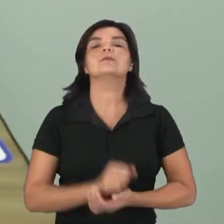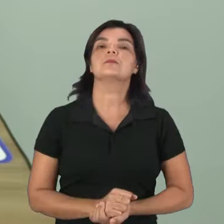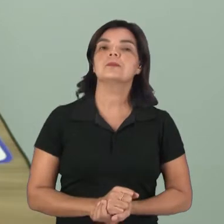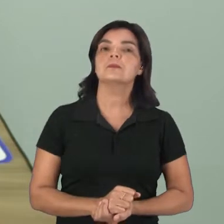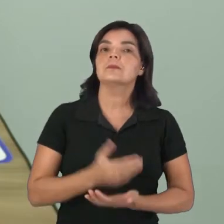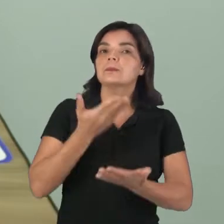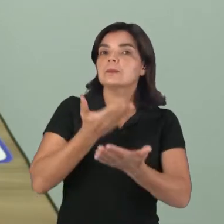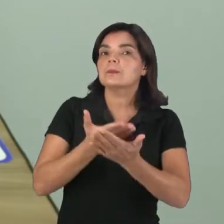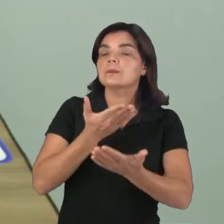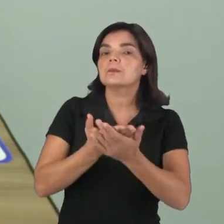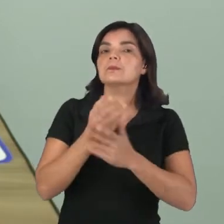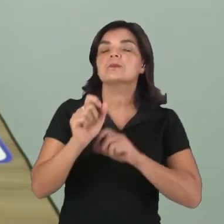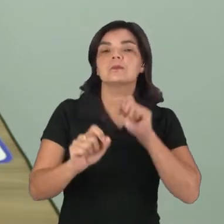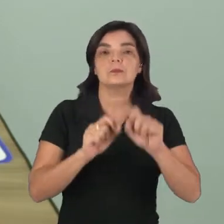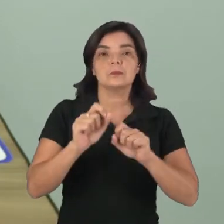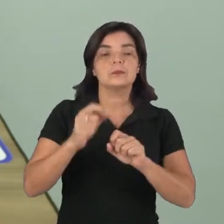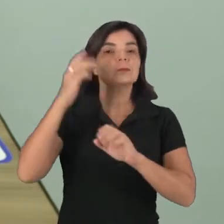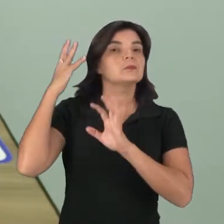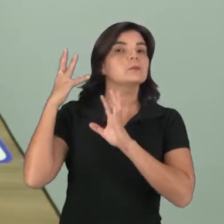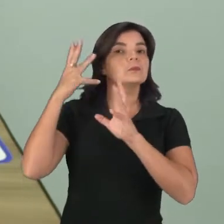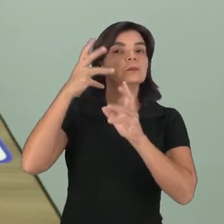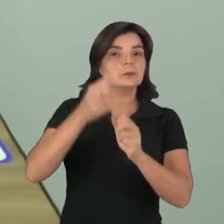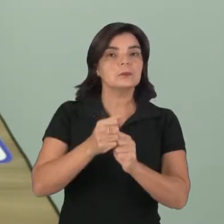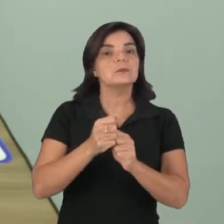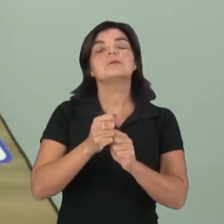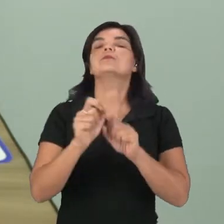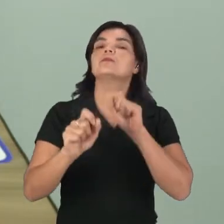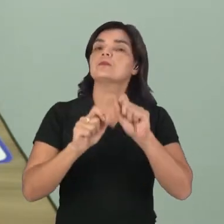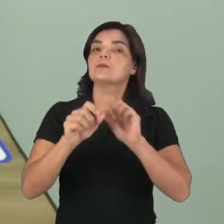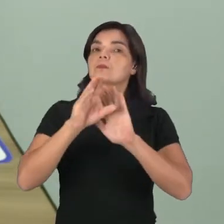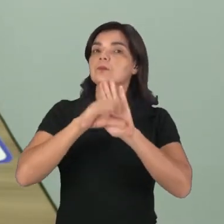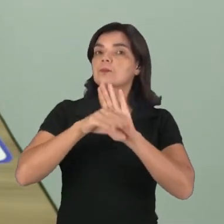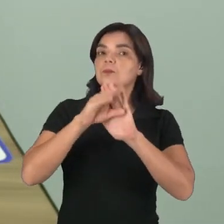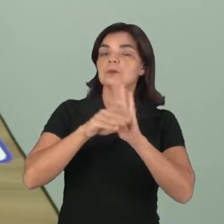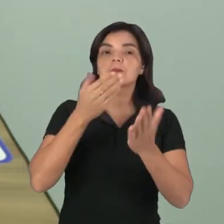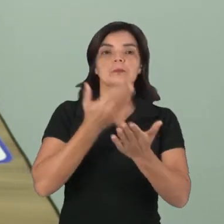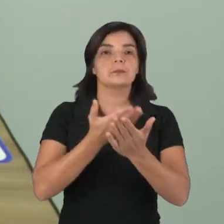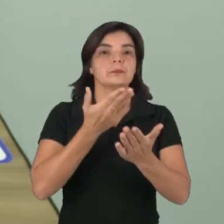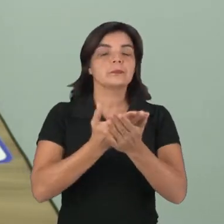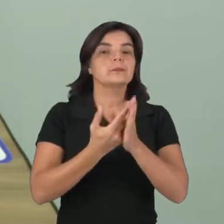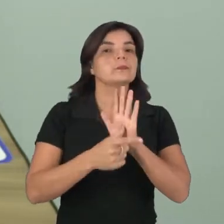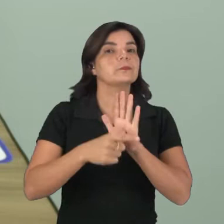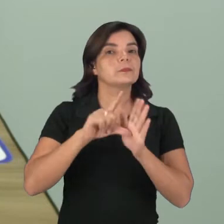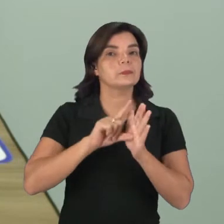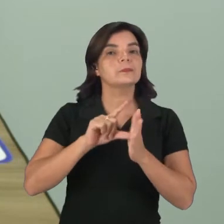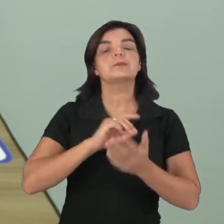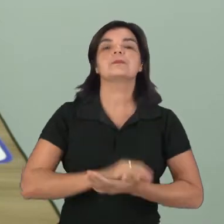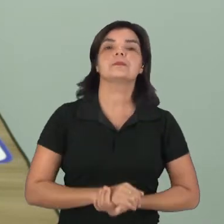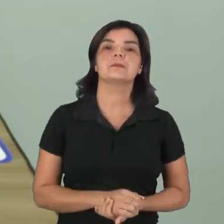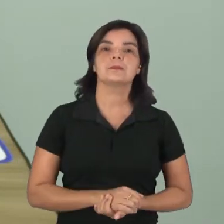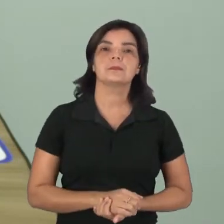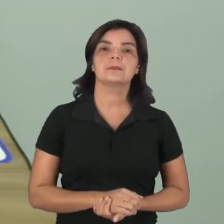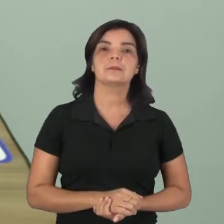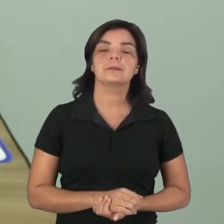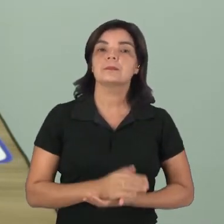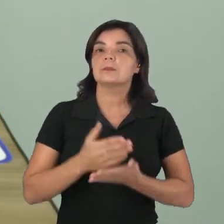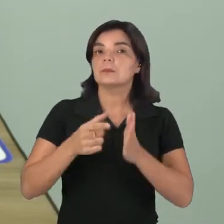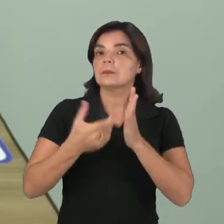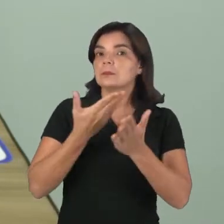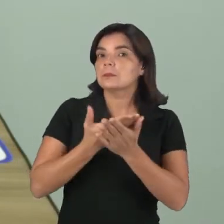e Nesta aula nós vamos revisar um conteúdo que nós estudamos em aulas anteriores